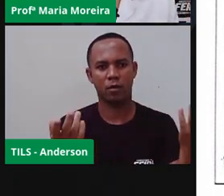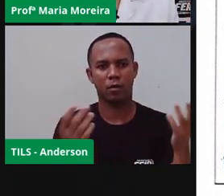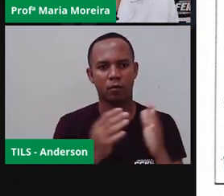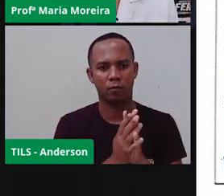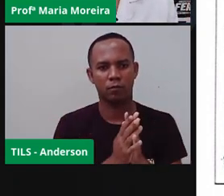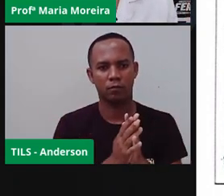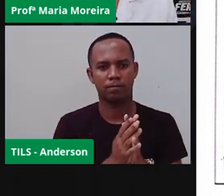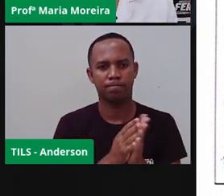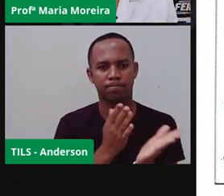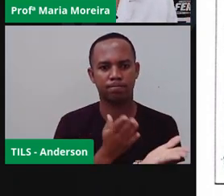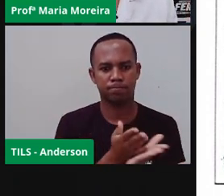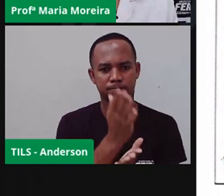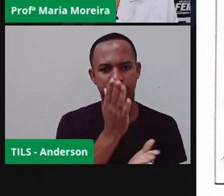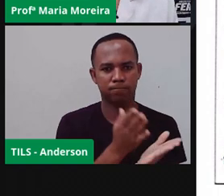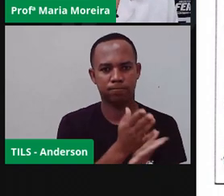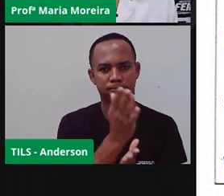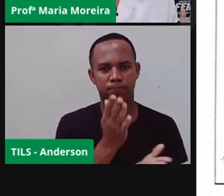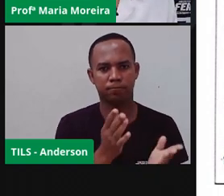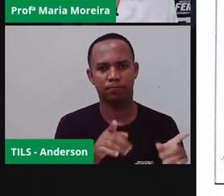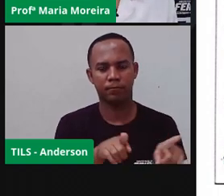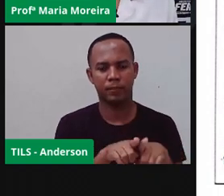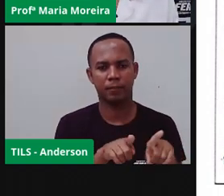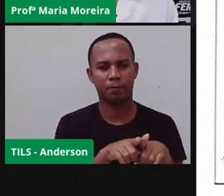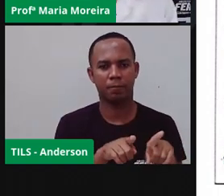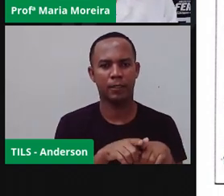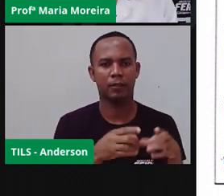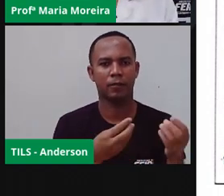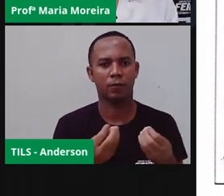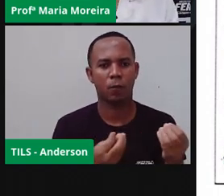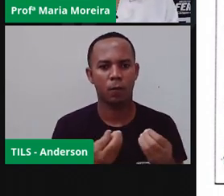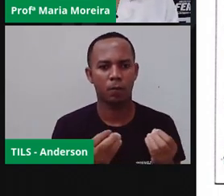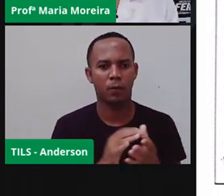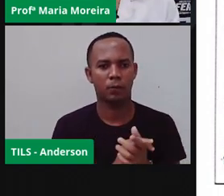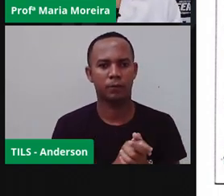a vitória recente aí do Flamengo. A charge